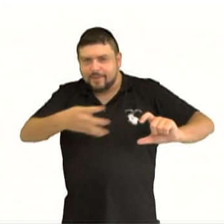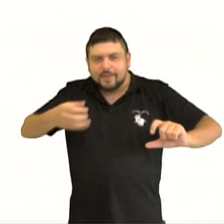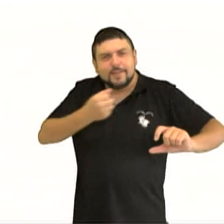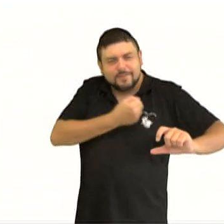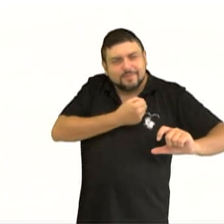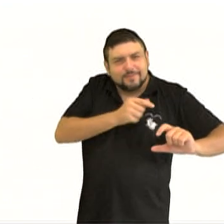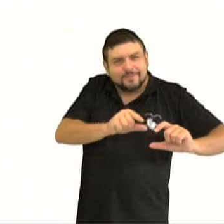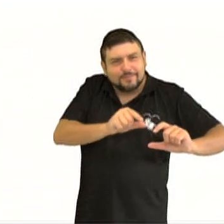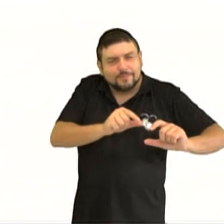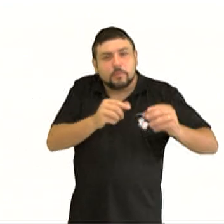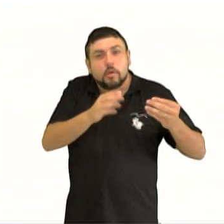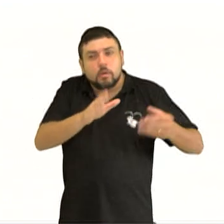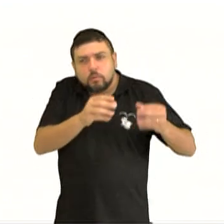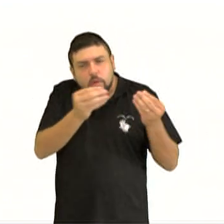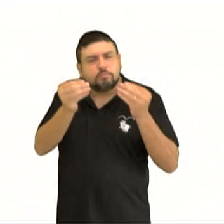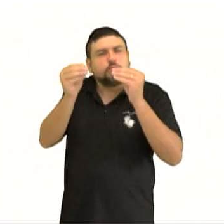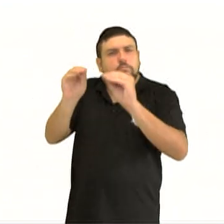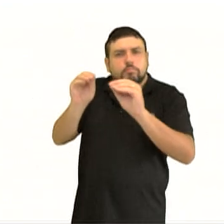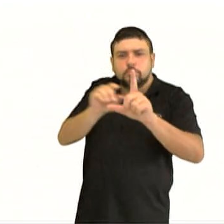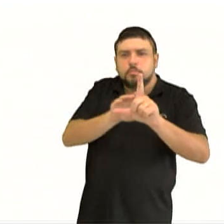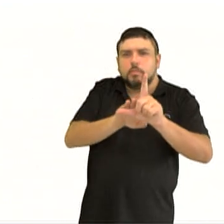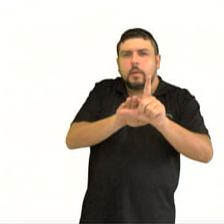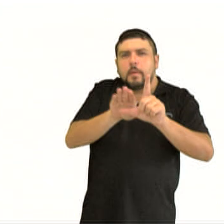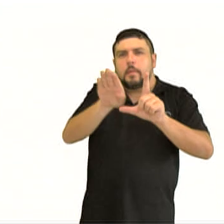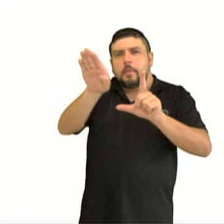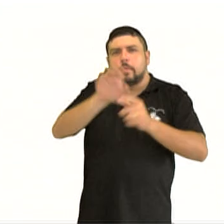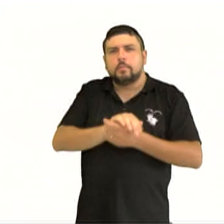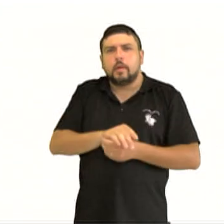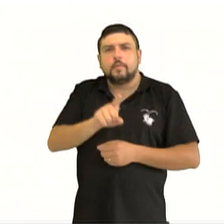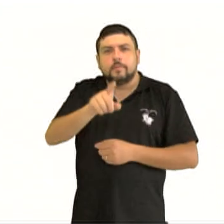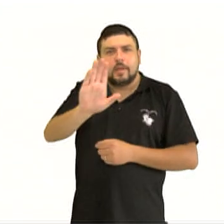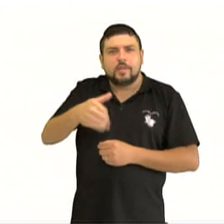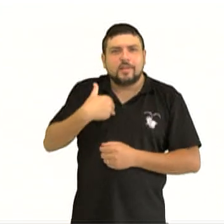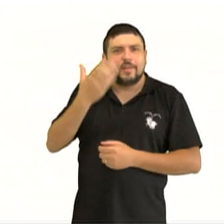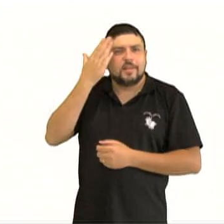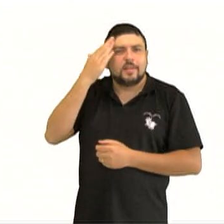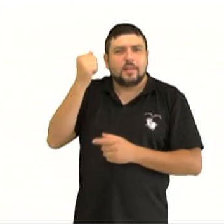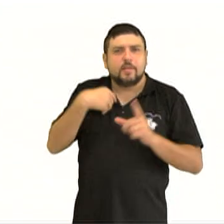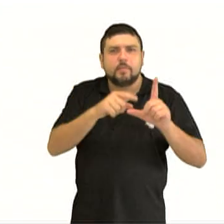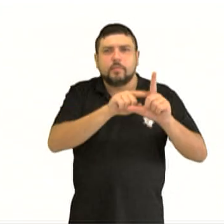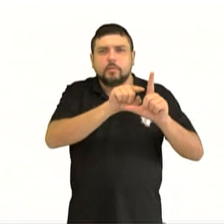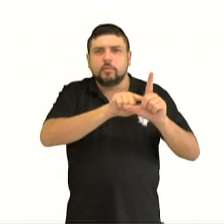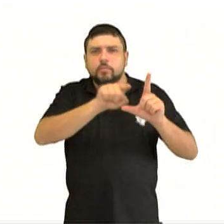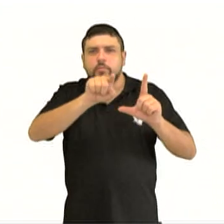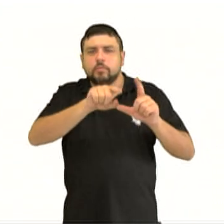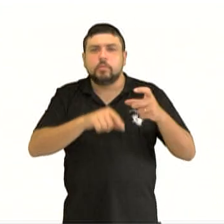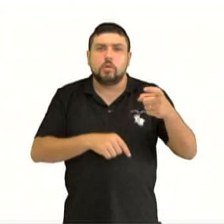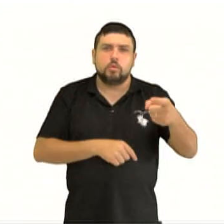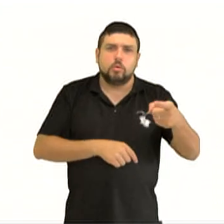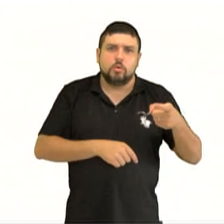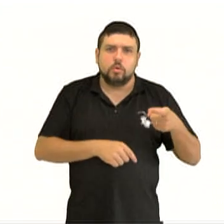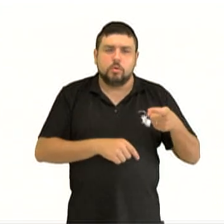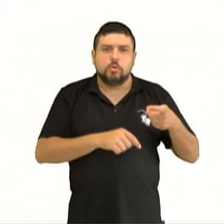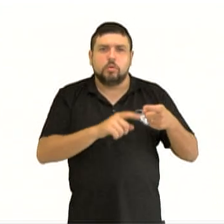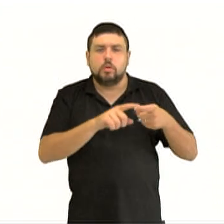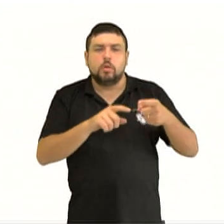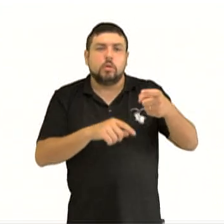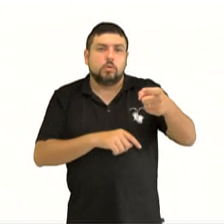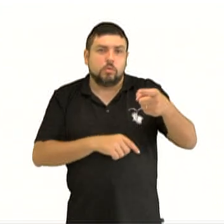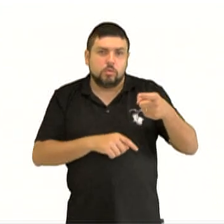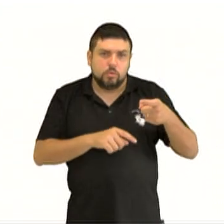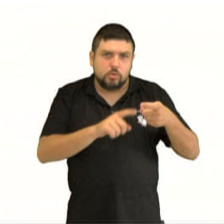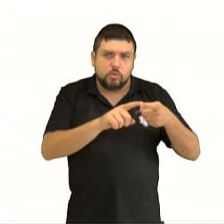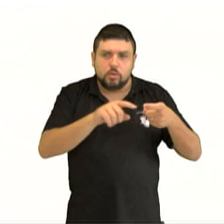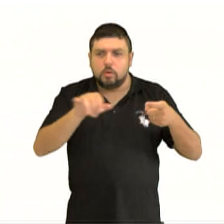já sabe fazer essa representação de gráficos, não é mesmo? O valor do x igual ao valor do x